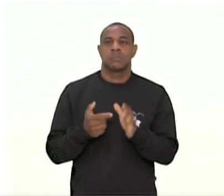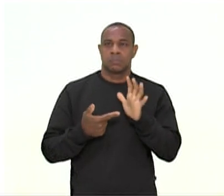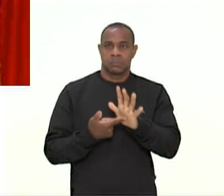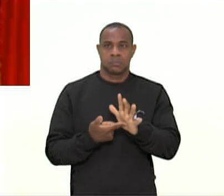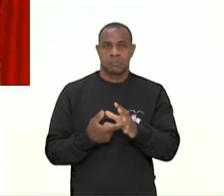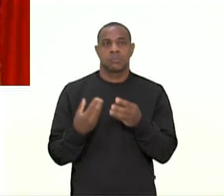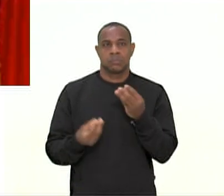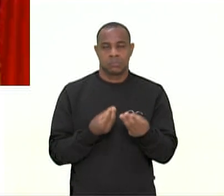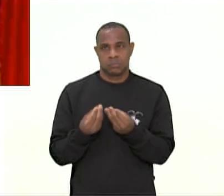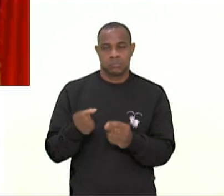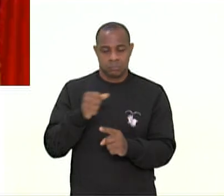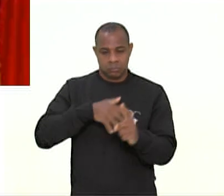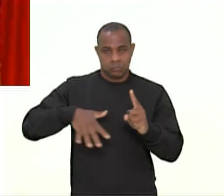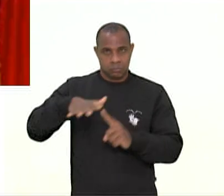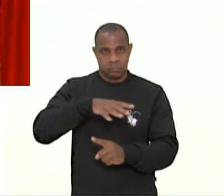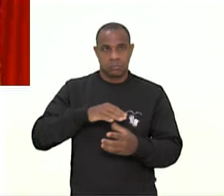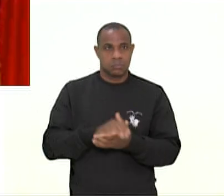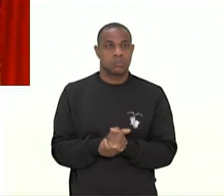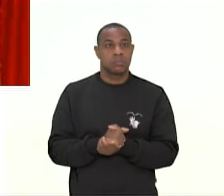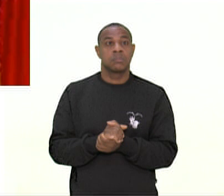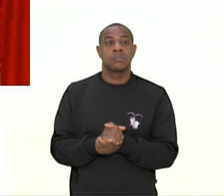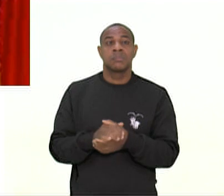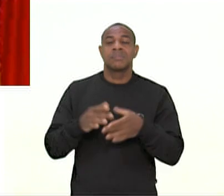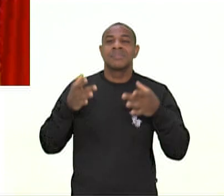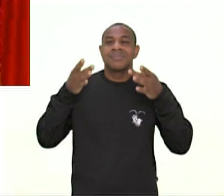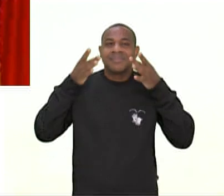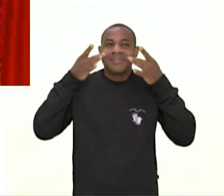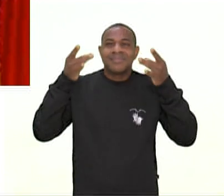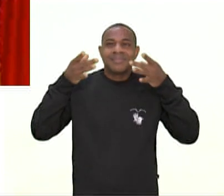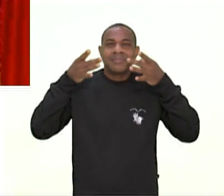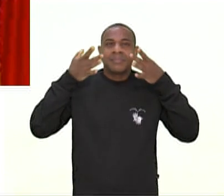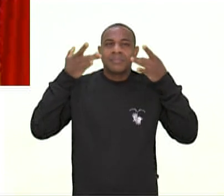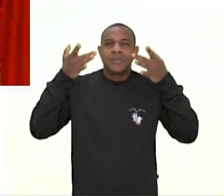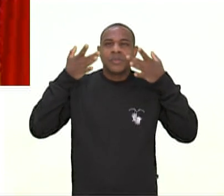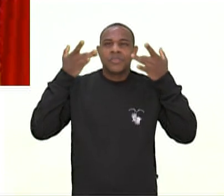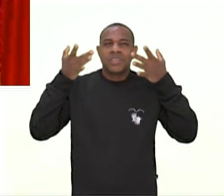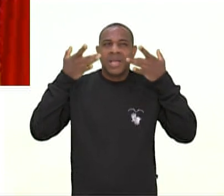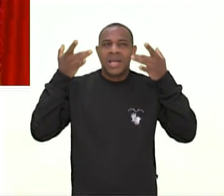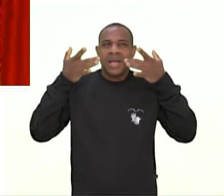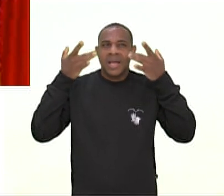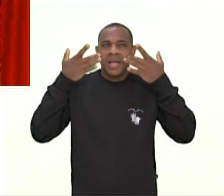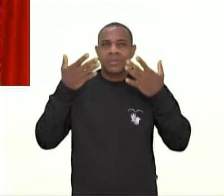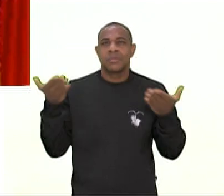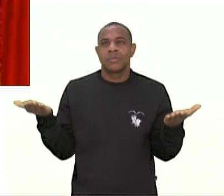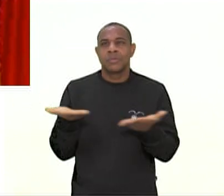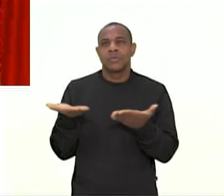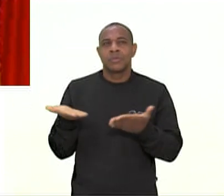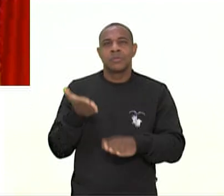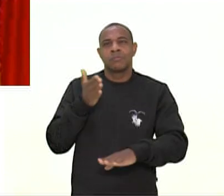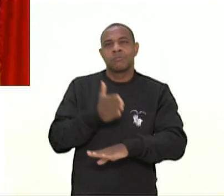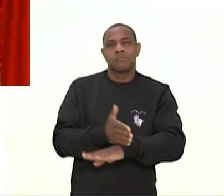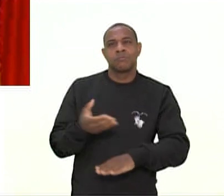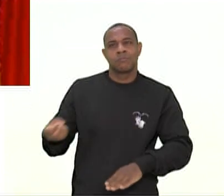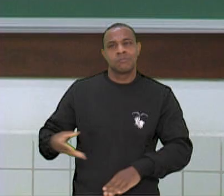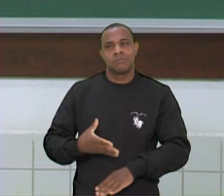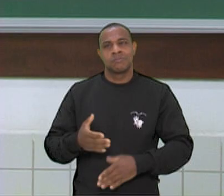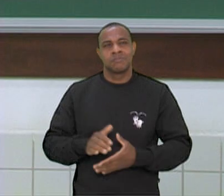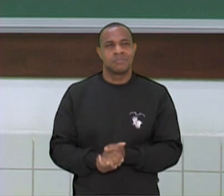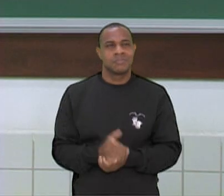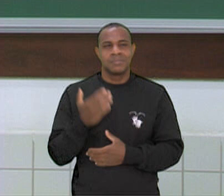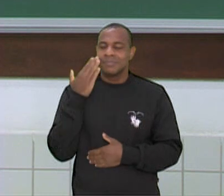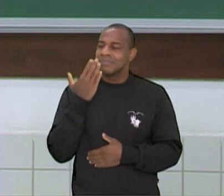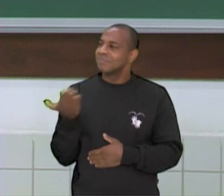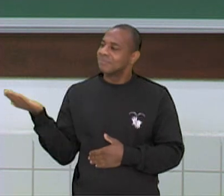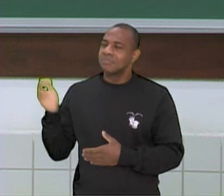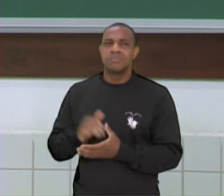Vamos seguir? O teatro modernista. Professora, qual é a função do teatro modernista?